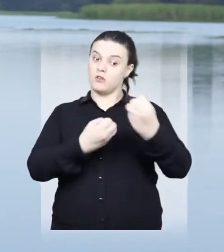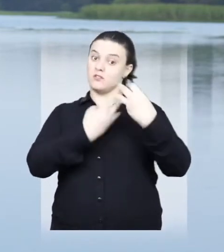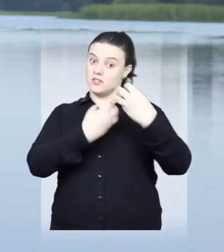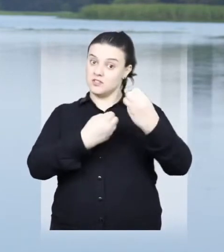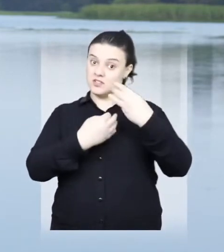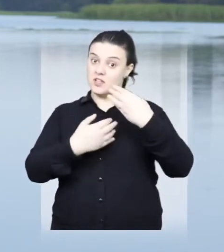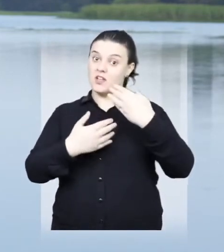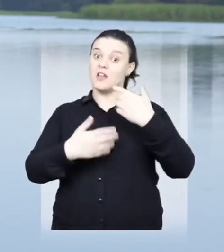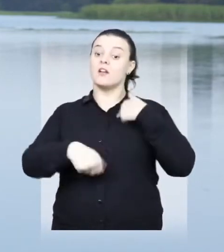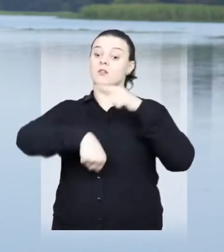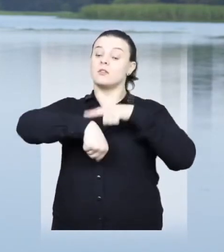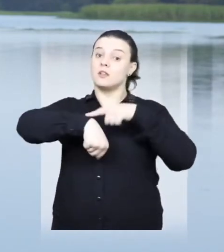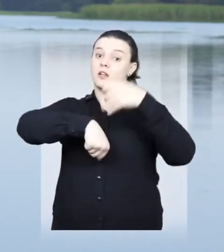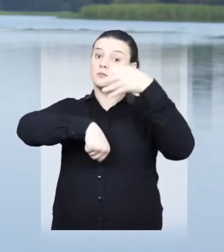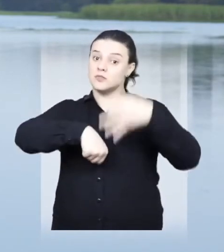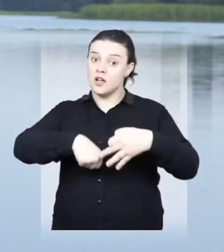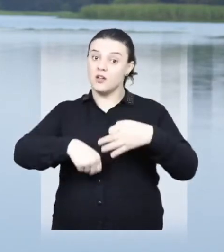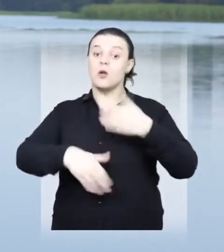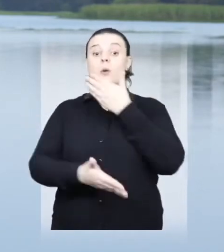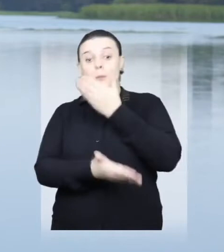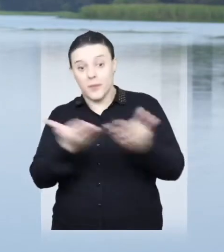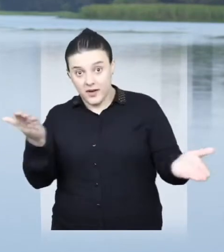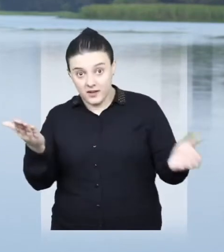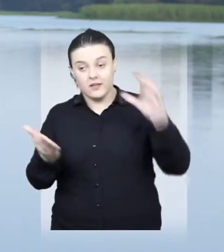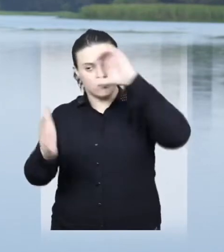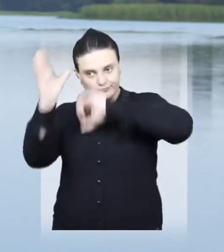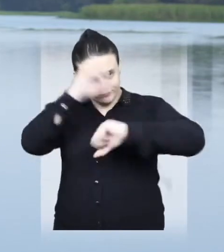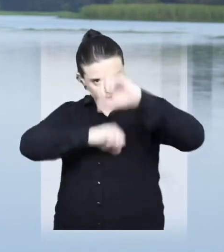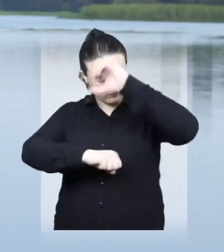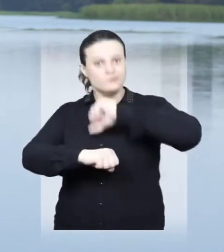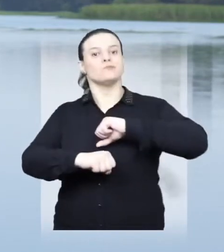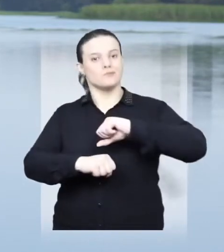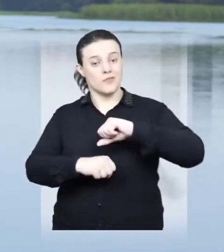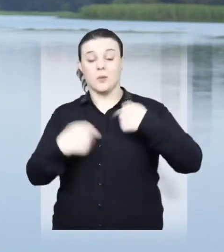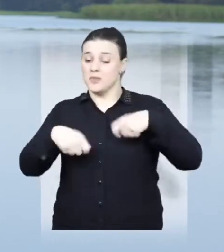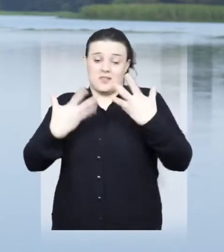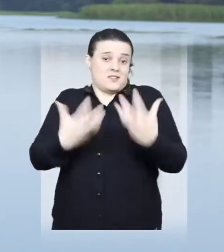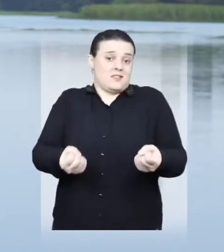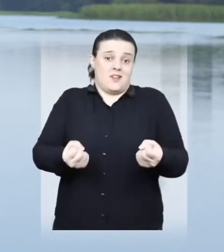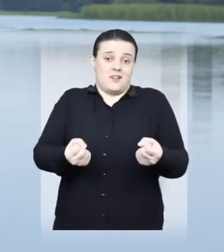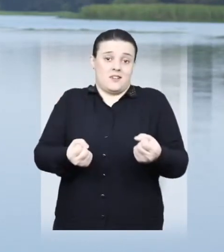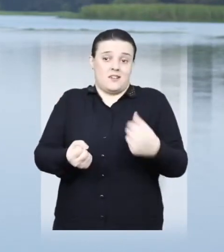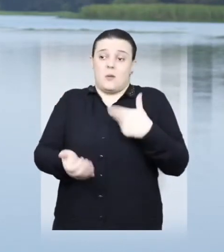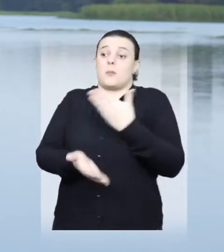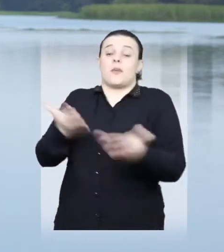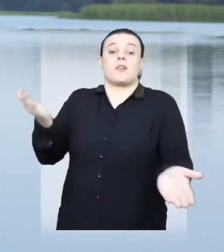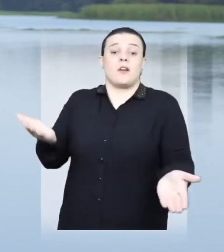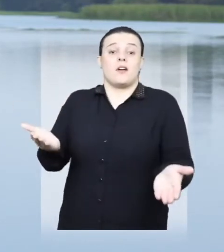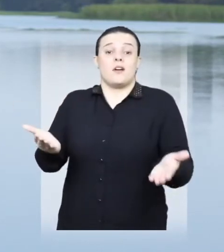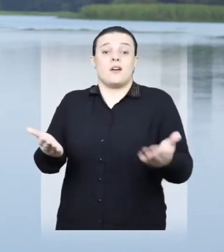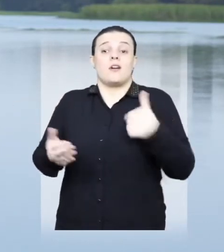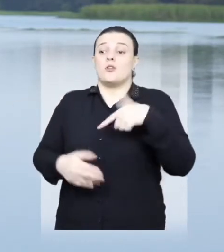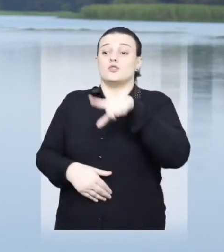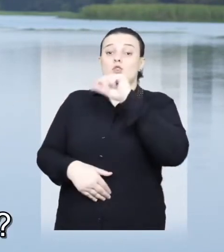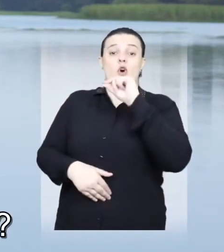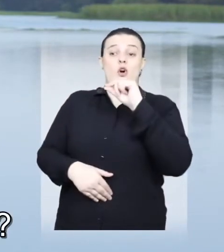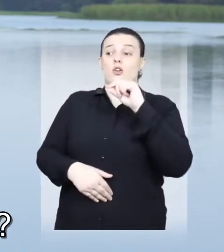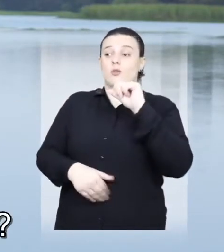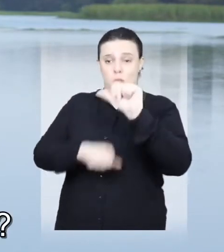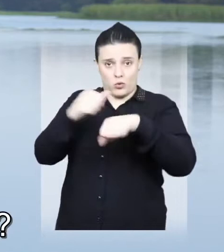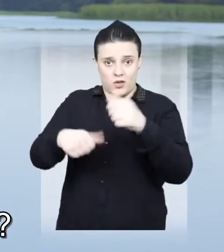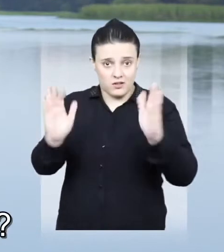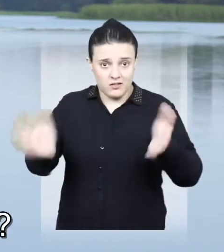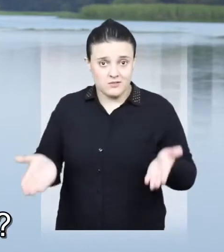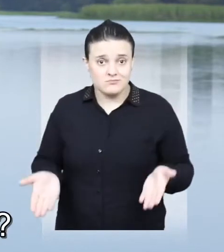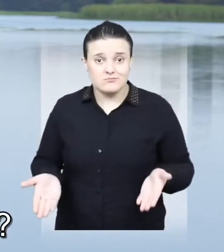não, ensina você a lidar também com derrotas, né? De alguma forma você tem que aceitar, ou você não tem escolha, né? Se